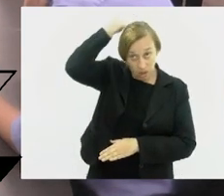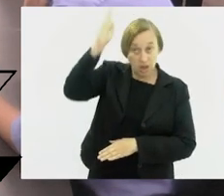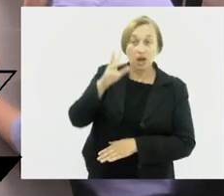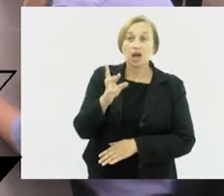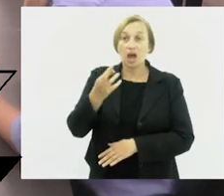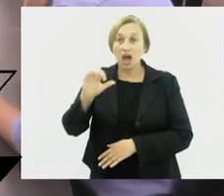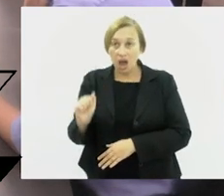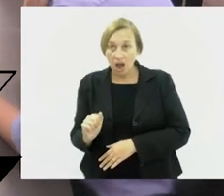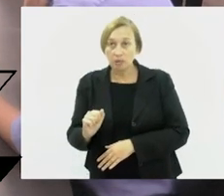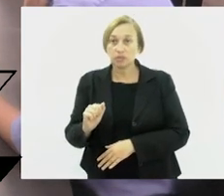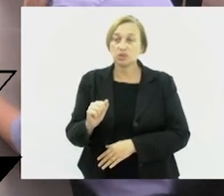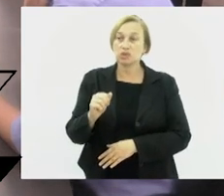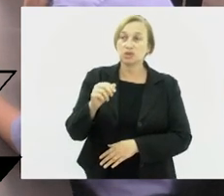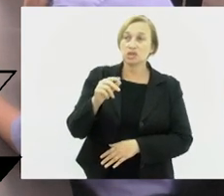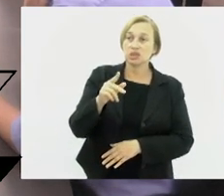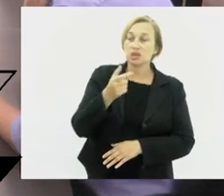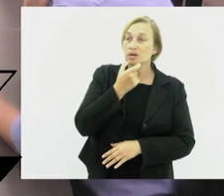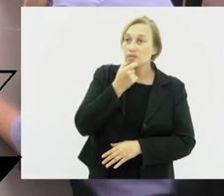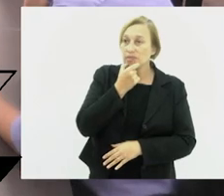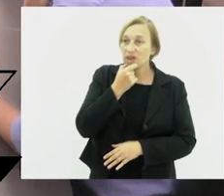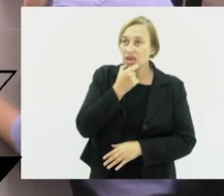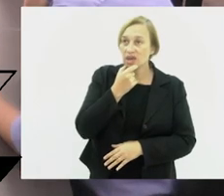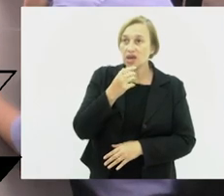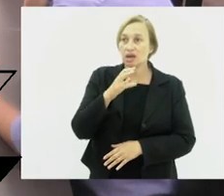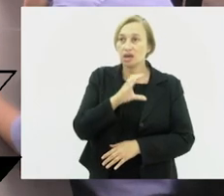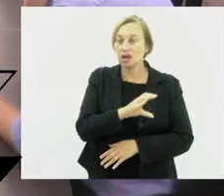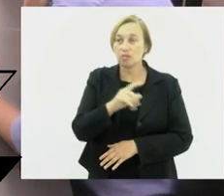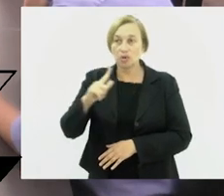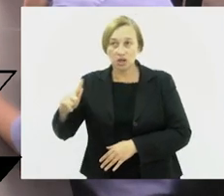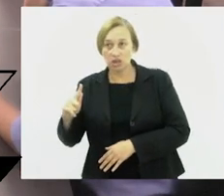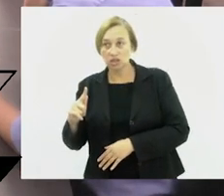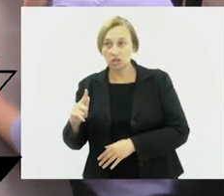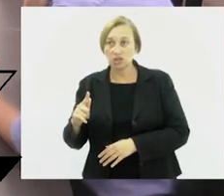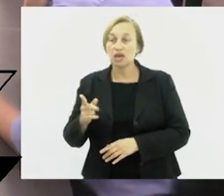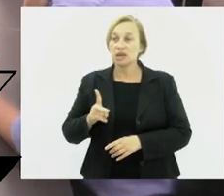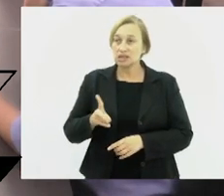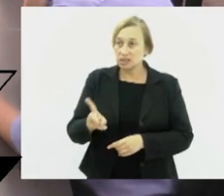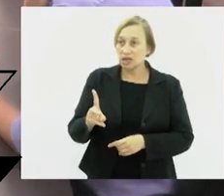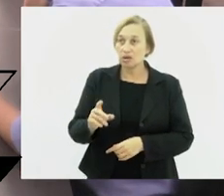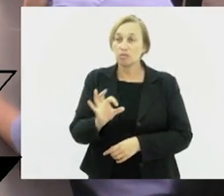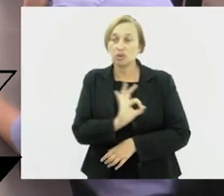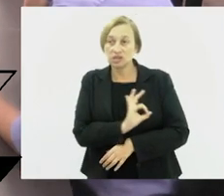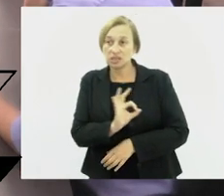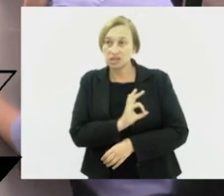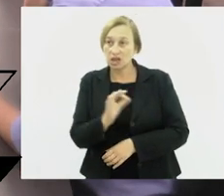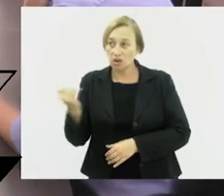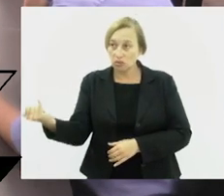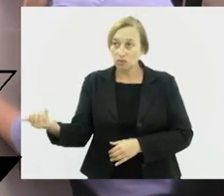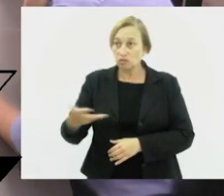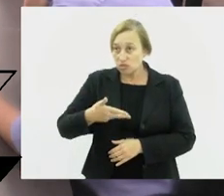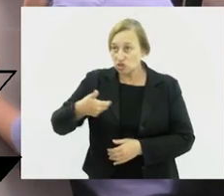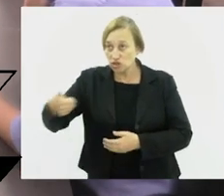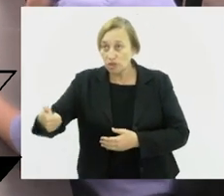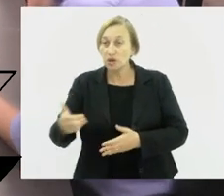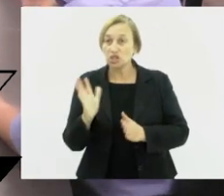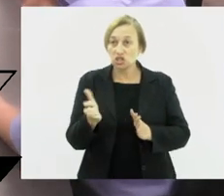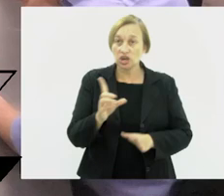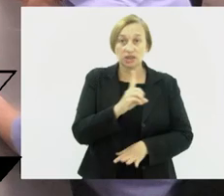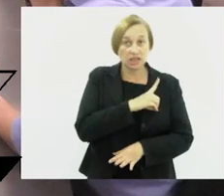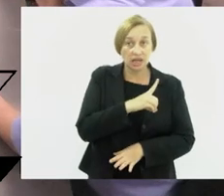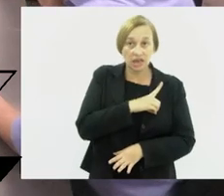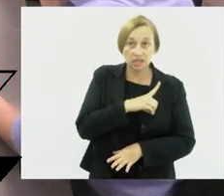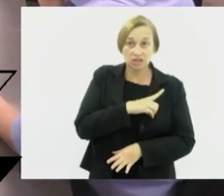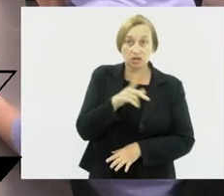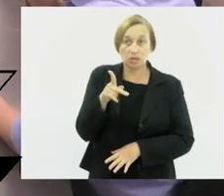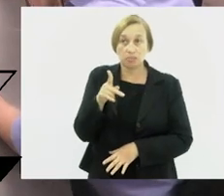Campo Grande. Volta e meia, um comandante me liga pedindo ajuda. Já peguei pitbulls de delegacias. E por